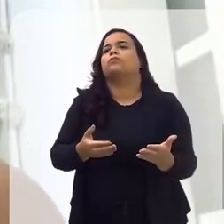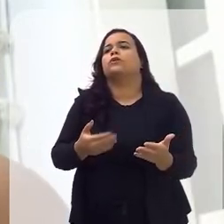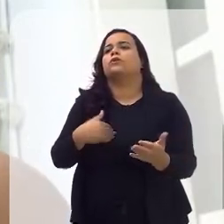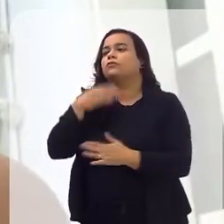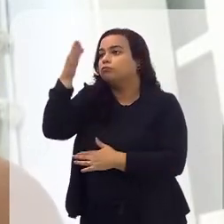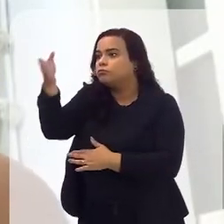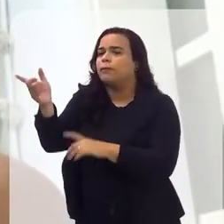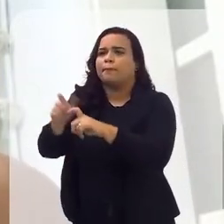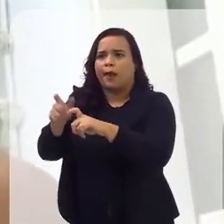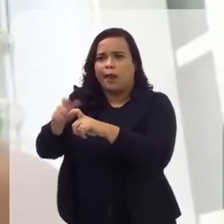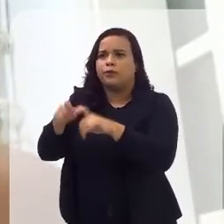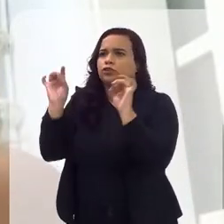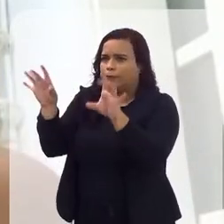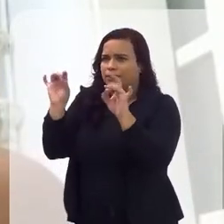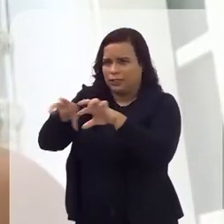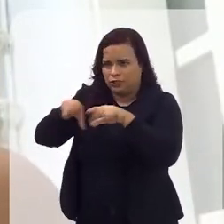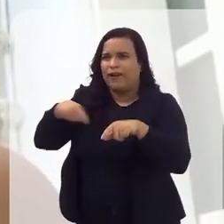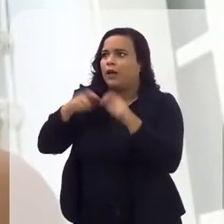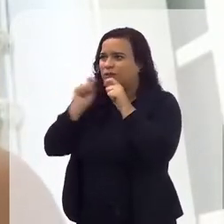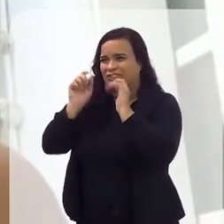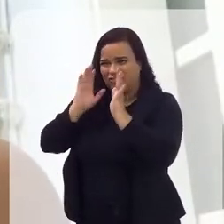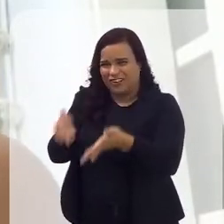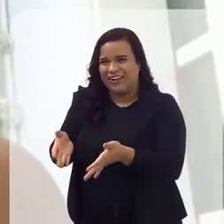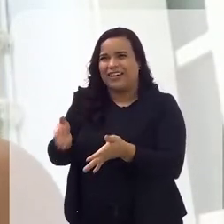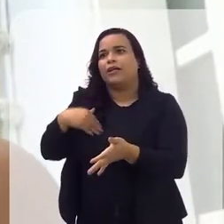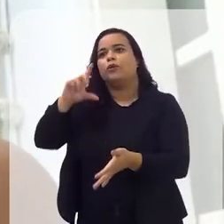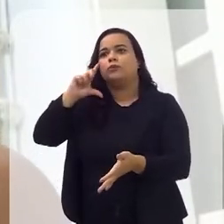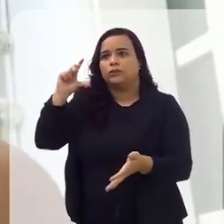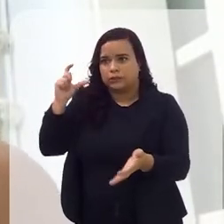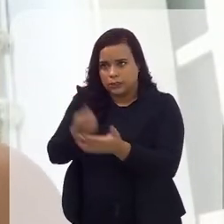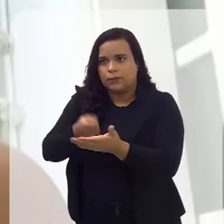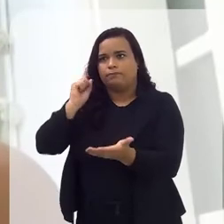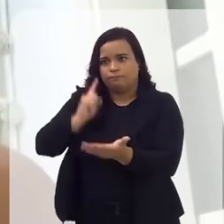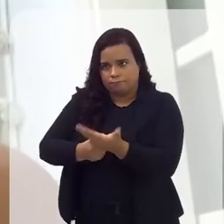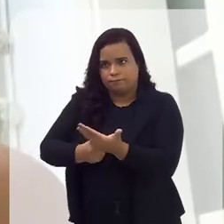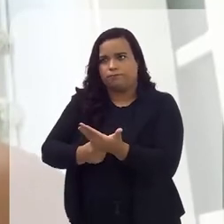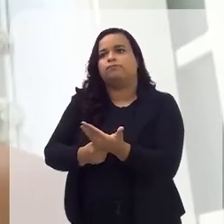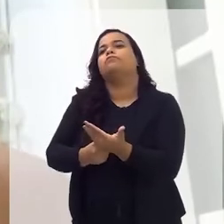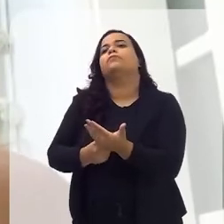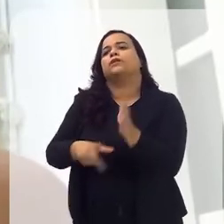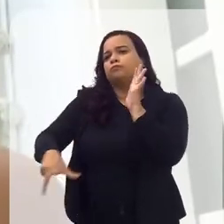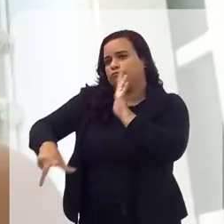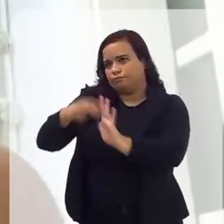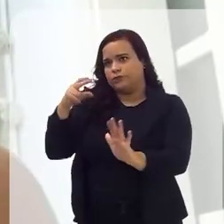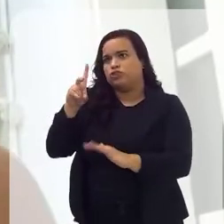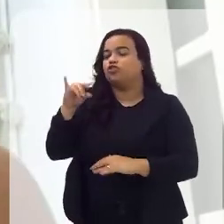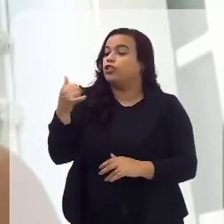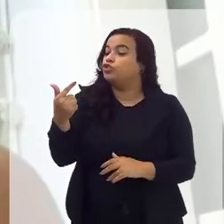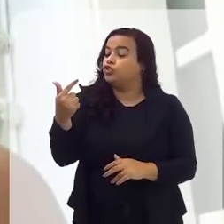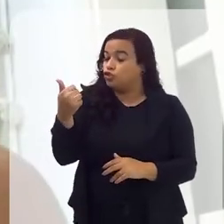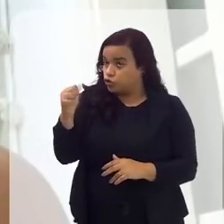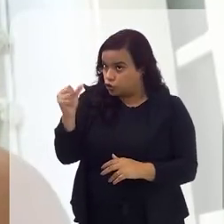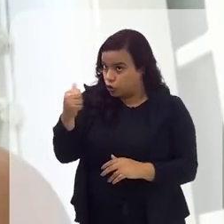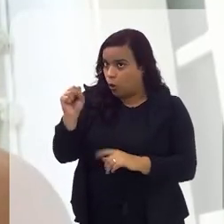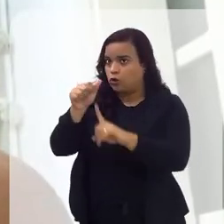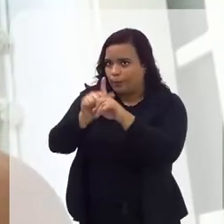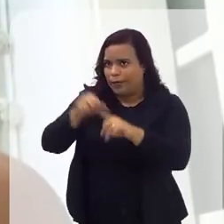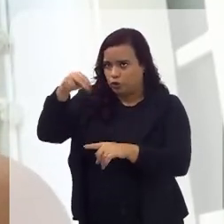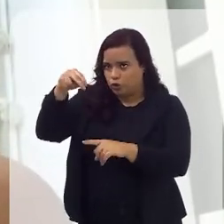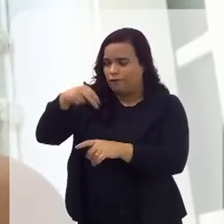assunto, cheguei até os especialistas que eu entrevistei e decidi por marcar minha cirurgia, que foi no dia